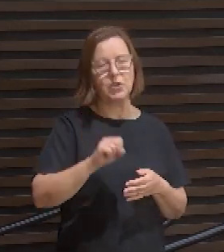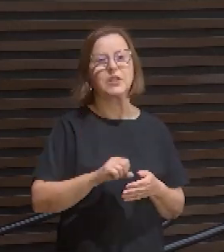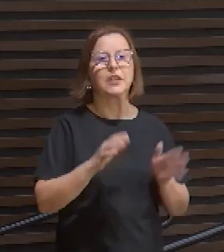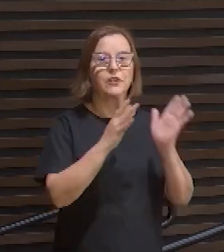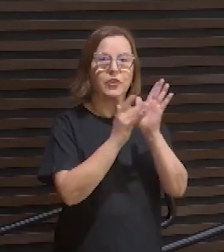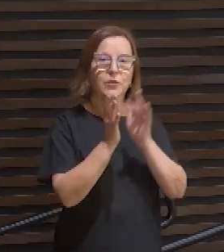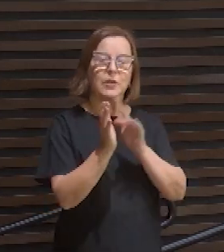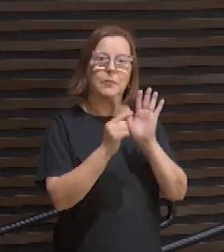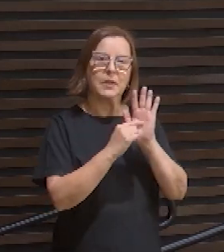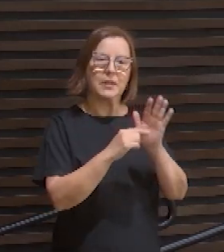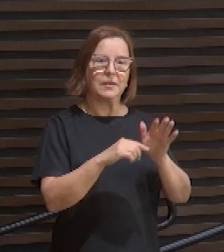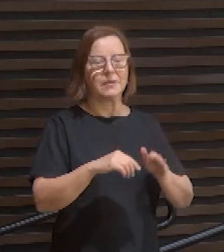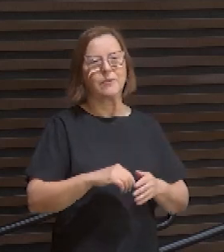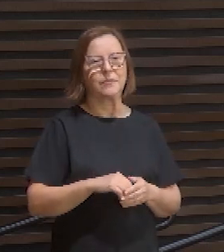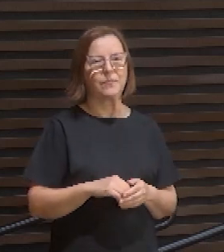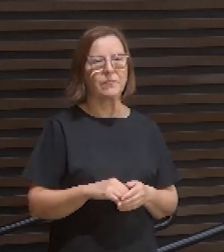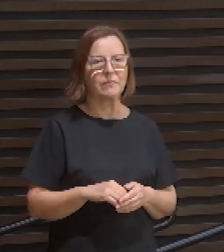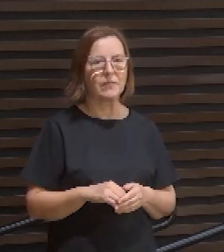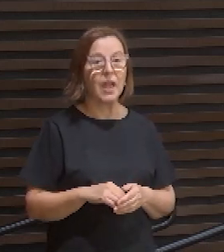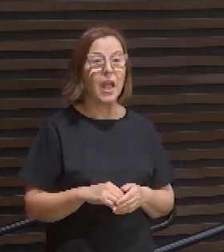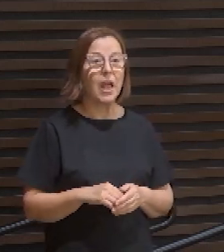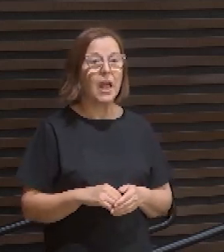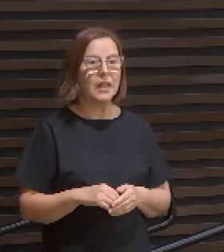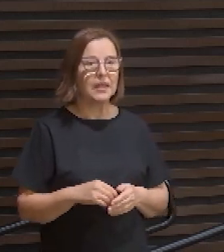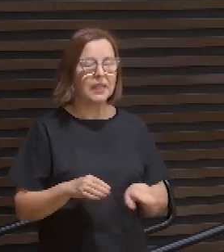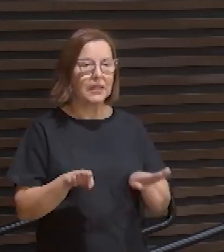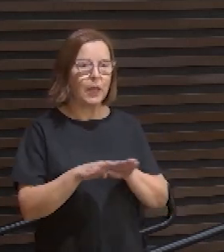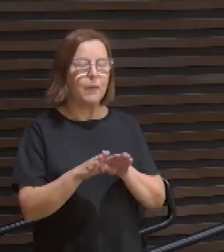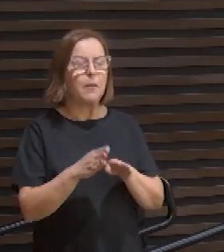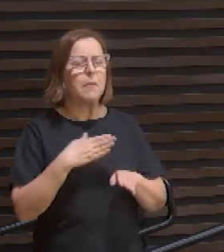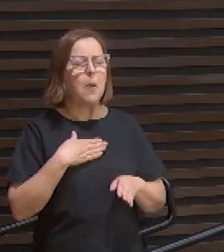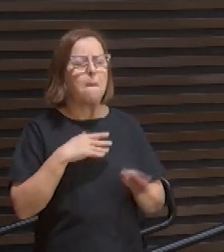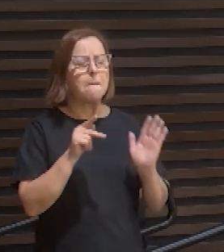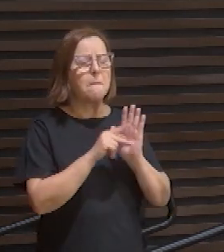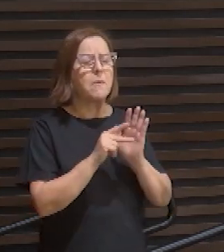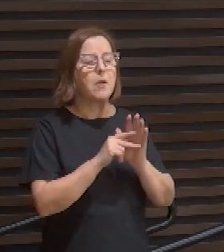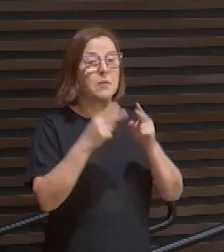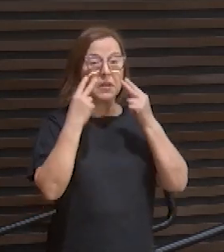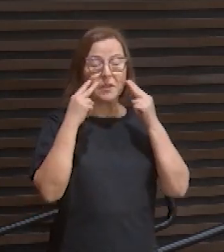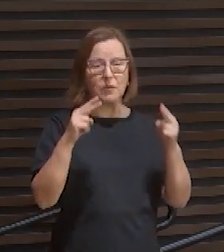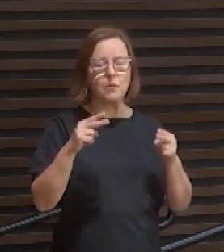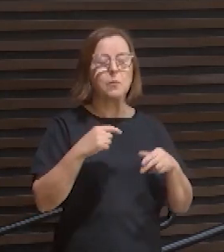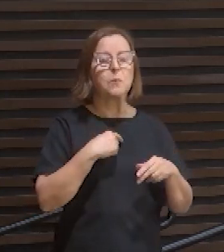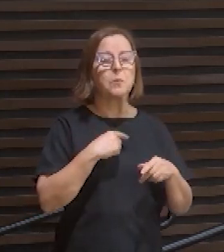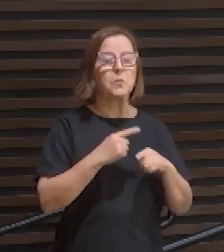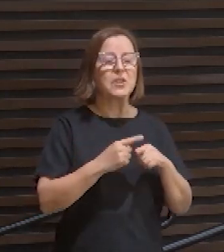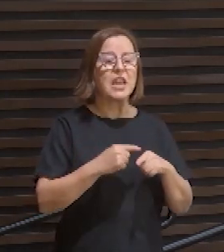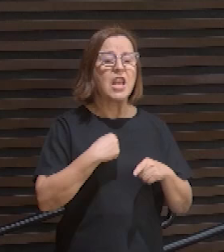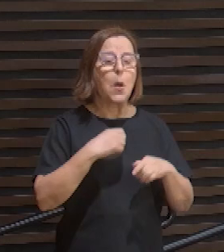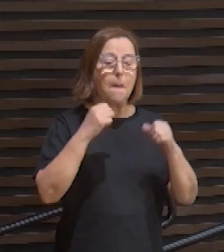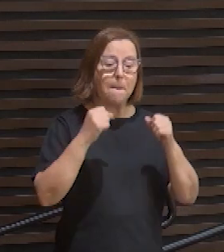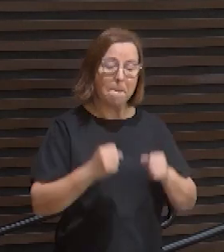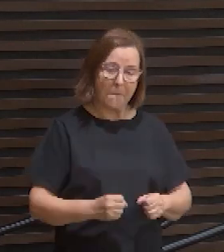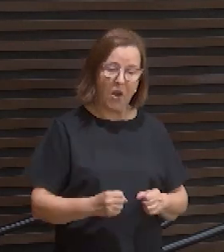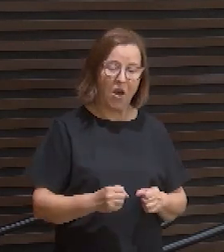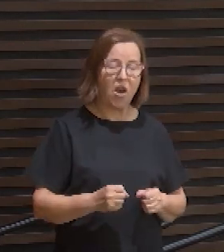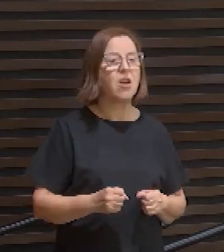próprio testemunho. Porque eu posso dizer, com toda a convicção do mundo, Jesus Cristo